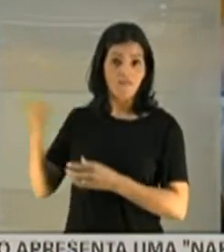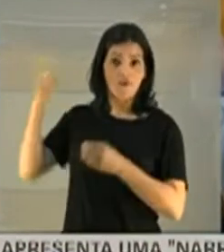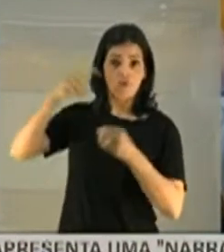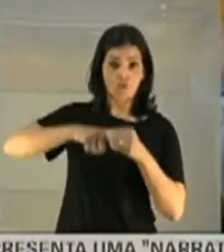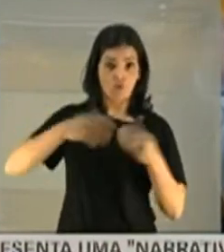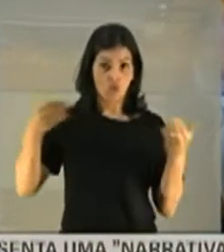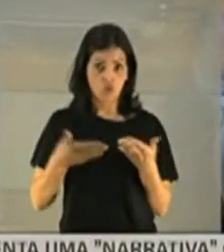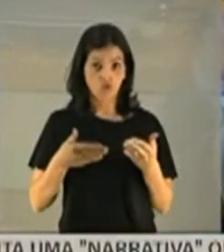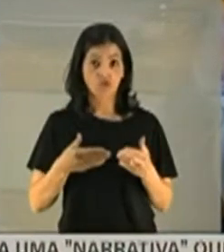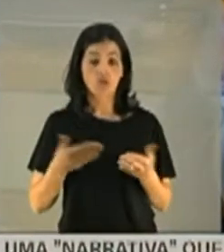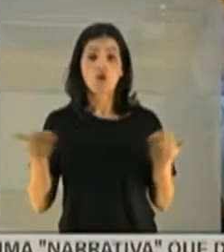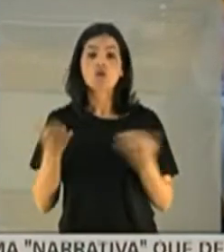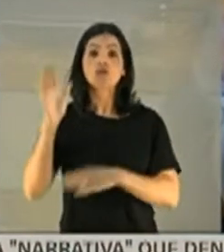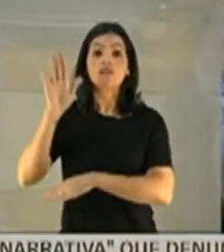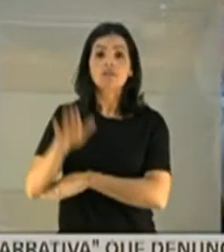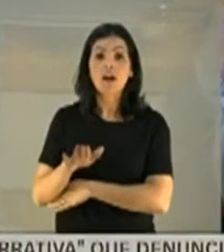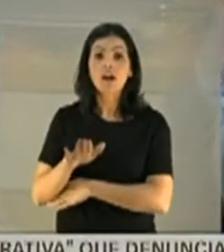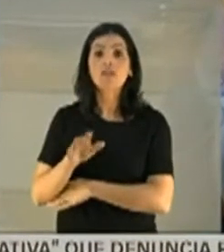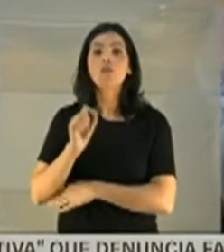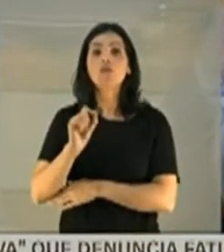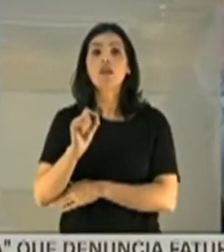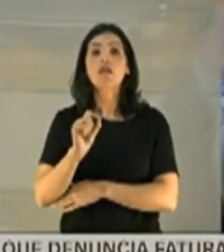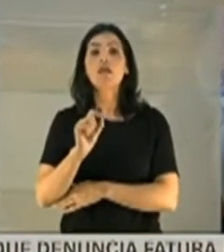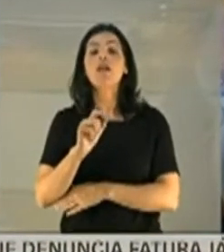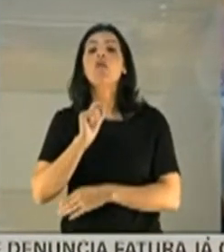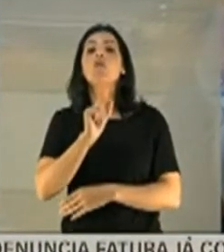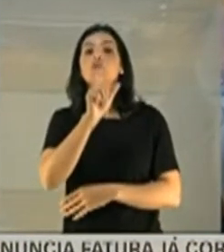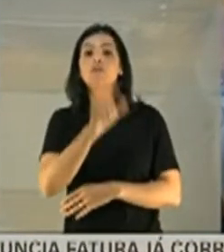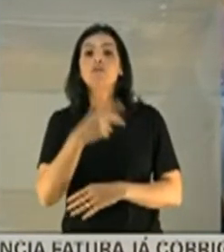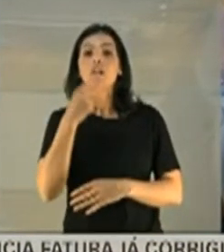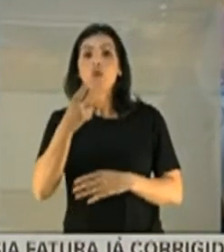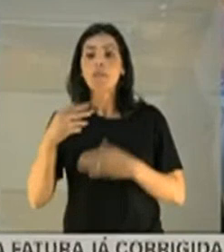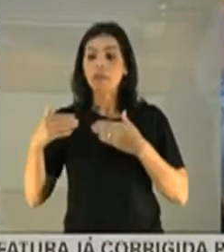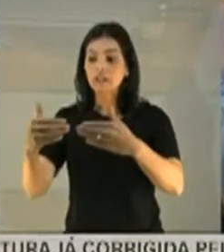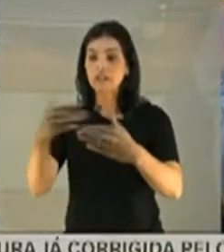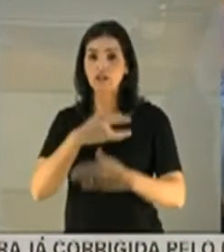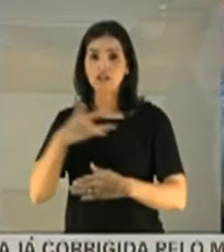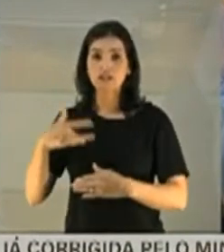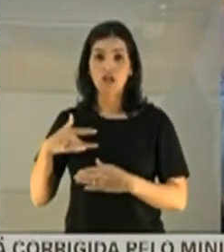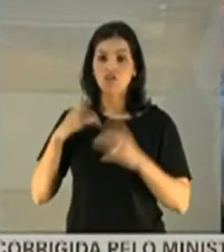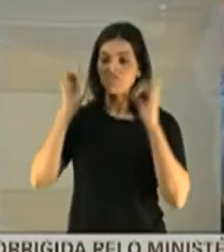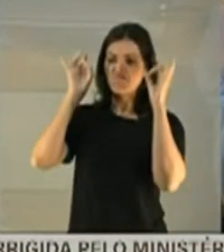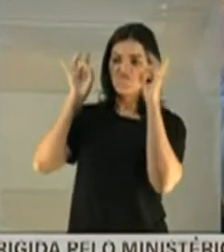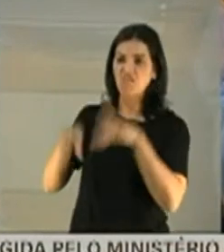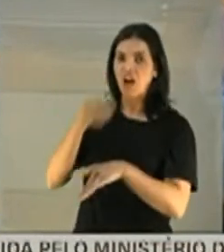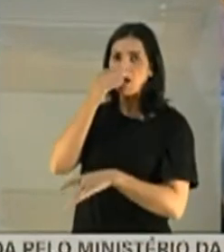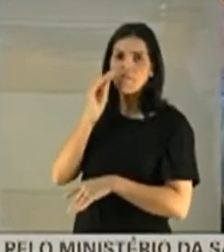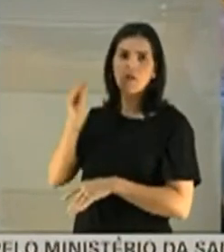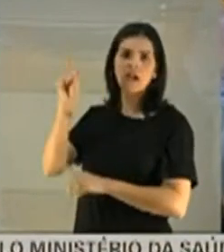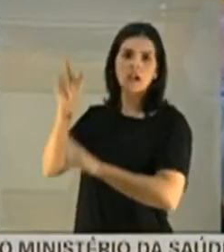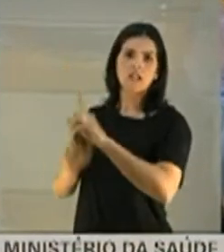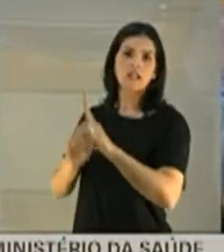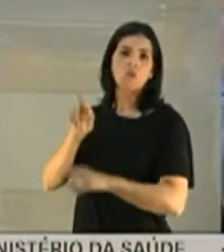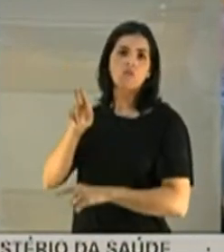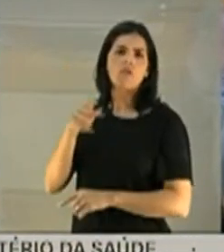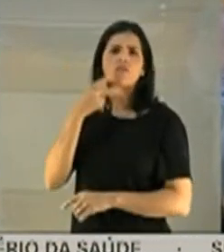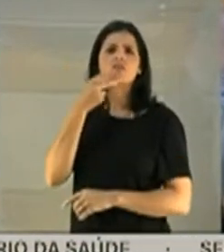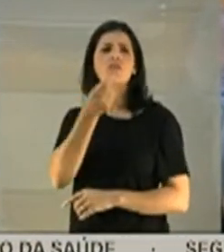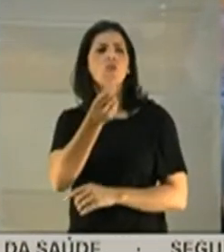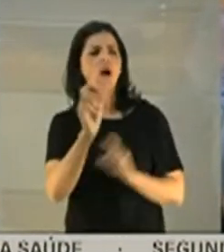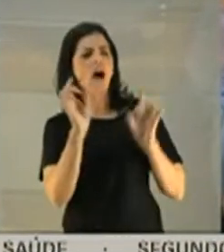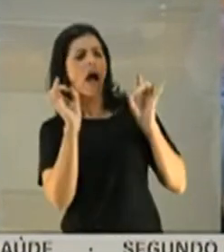declarou à imprensa agora à tarde que seu irmão foi abandonado pelo Ministério da Saúde. O que o senhor quer dizer